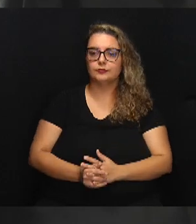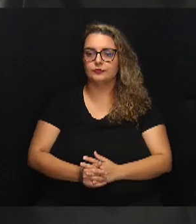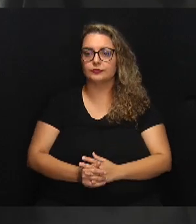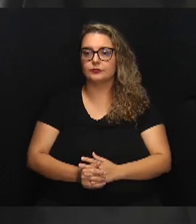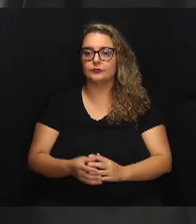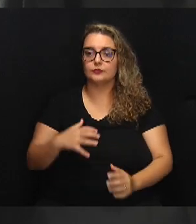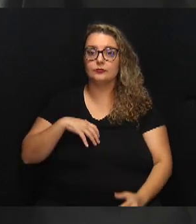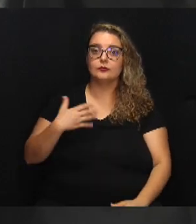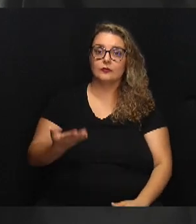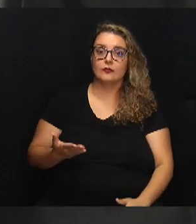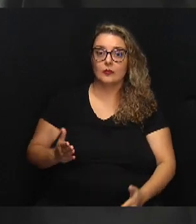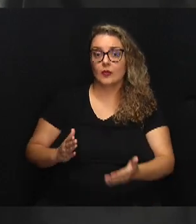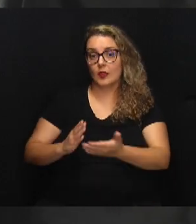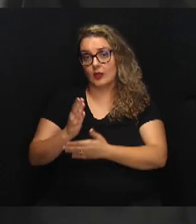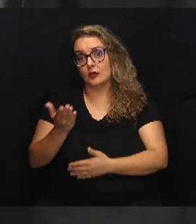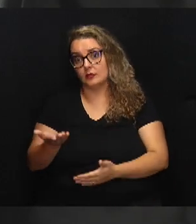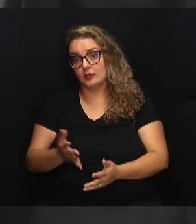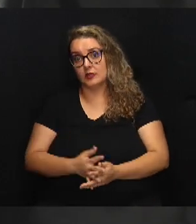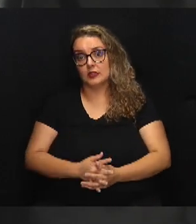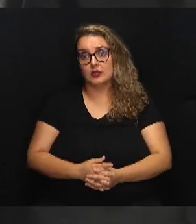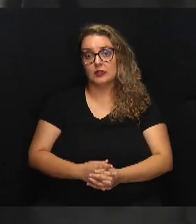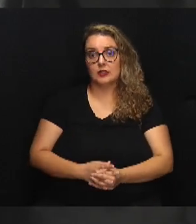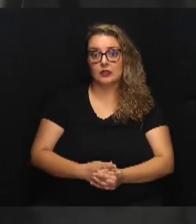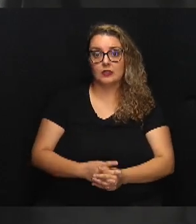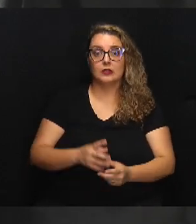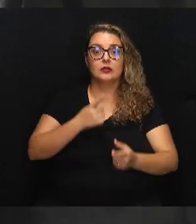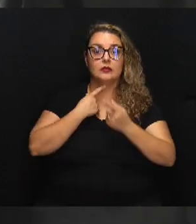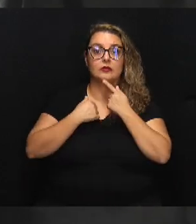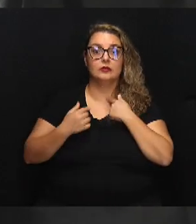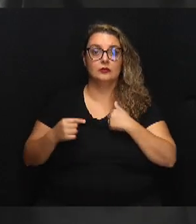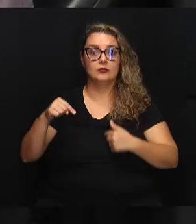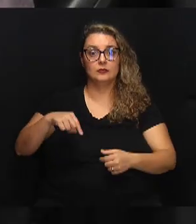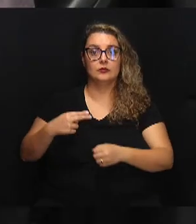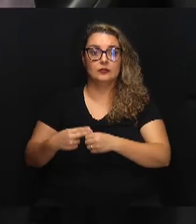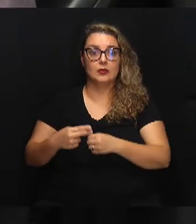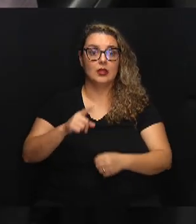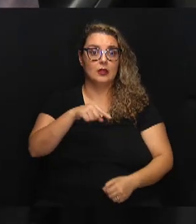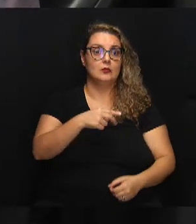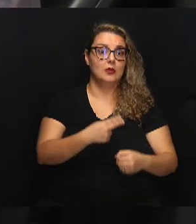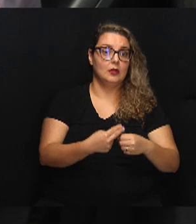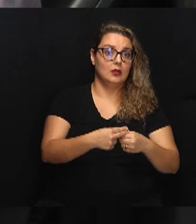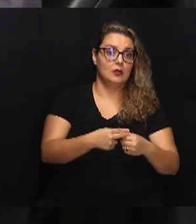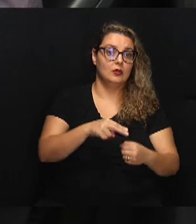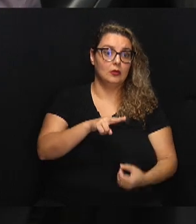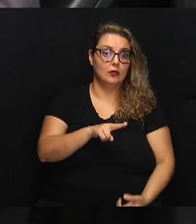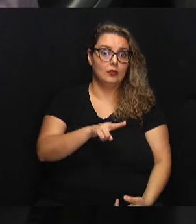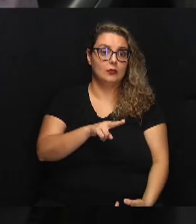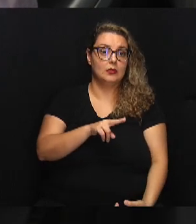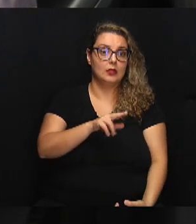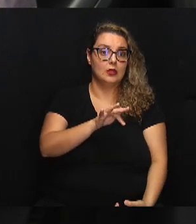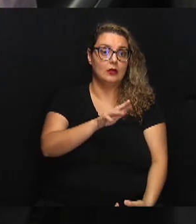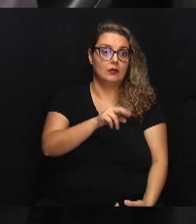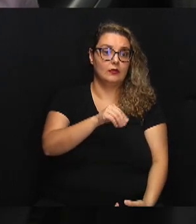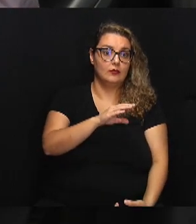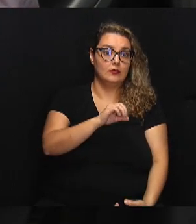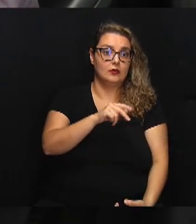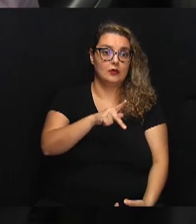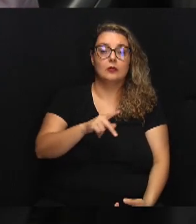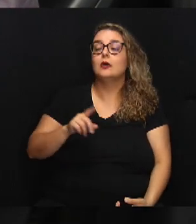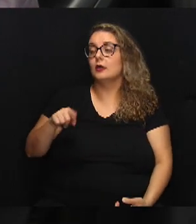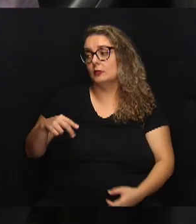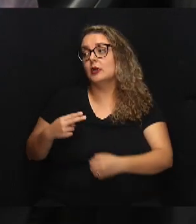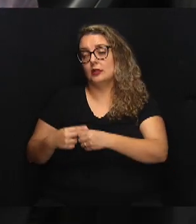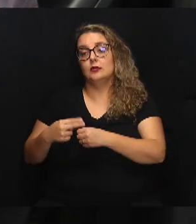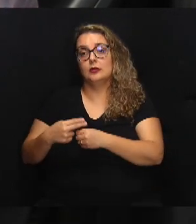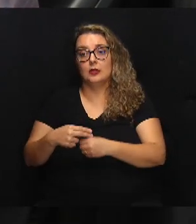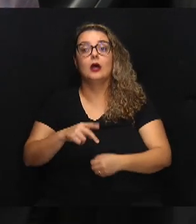isso, passei na Unesp, aí era um desejo. Mas era pela Unicamp mesmo ou era pela FUNCAMP? Pela Unicamp. Pela Unicamp mesmo, tá. Sim,